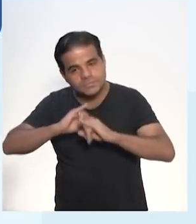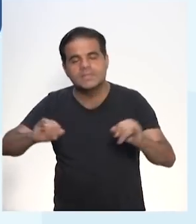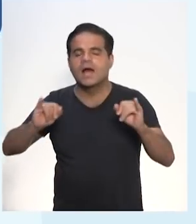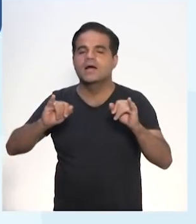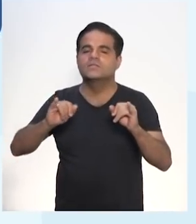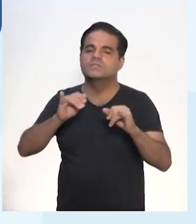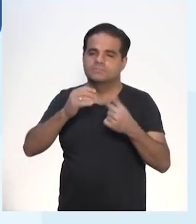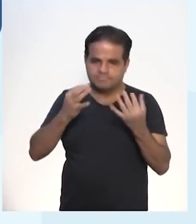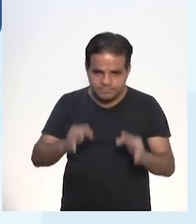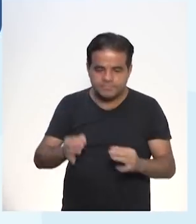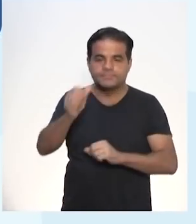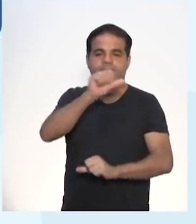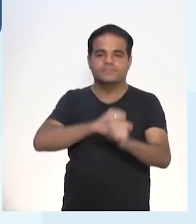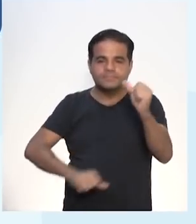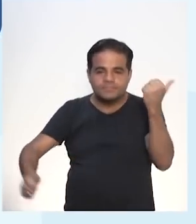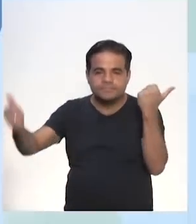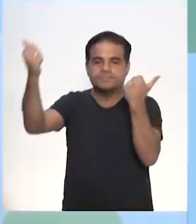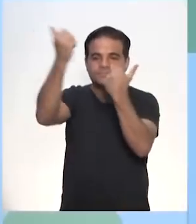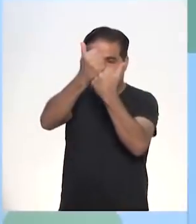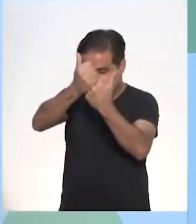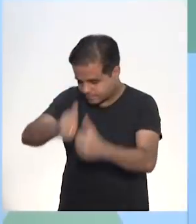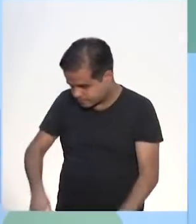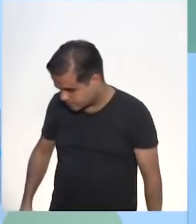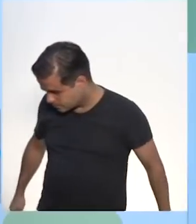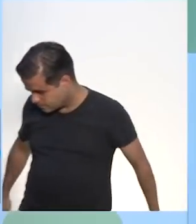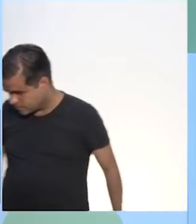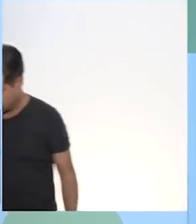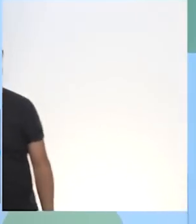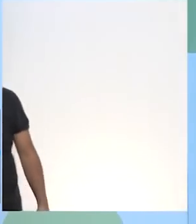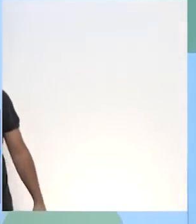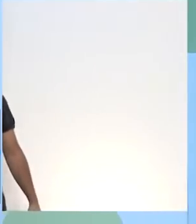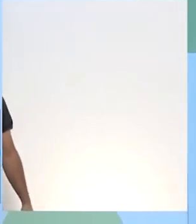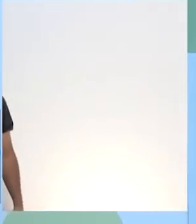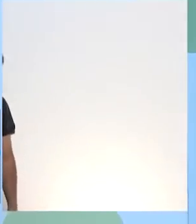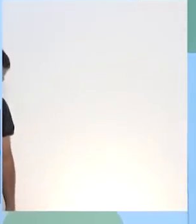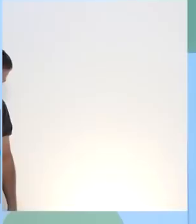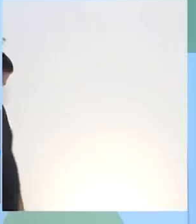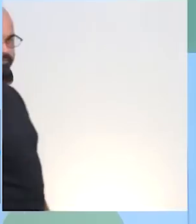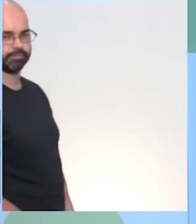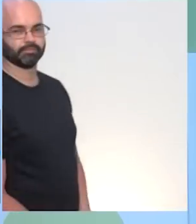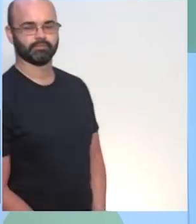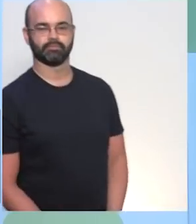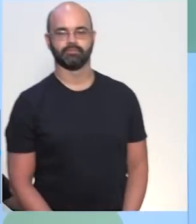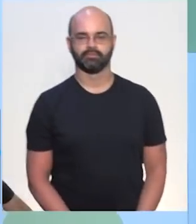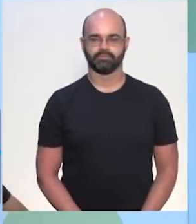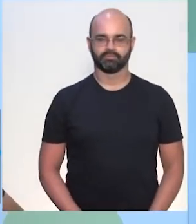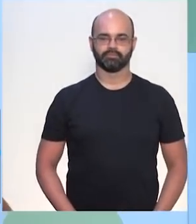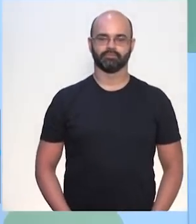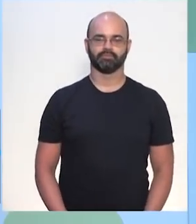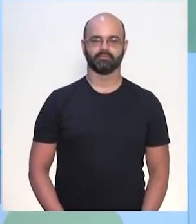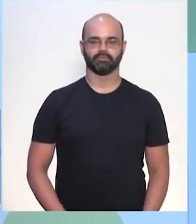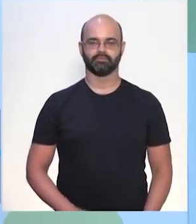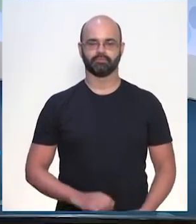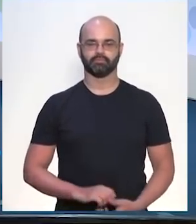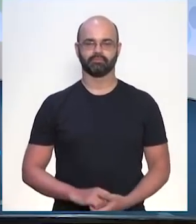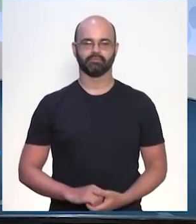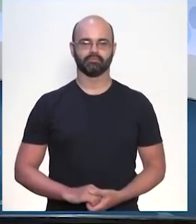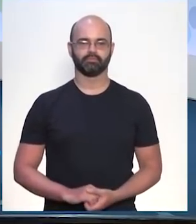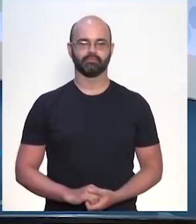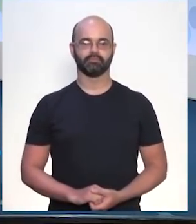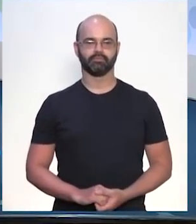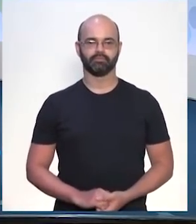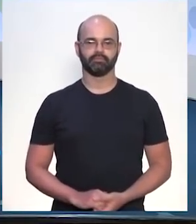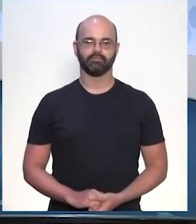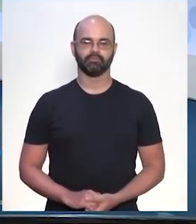vejo um anúncio de doação de órgãos, por exemplo, não é propaganda, é publicidade. Doação de órgãos.